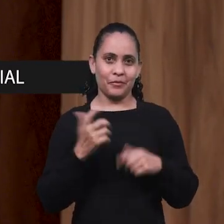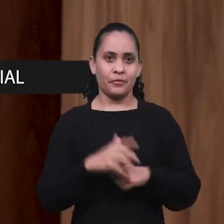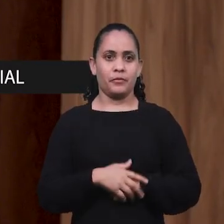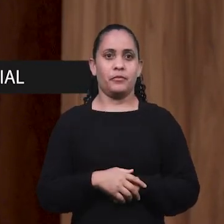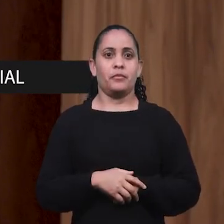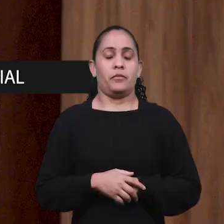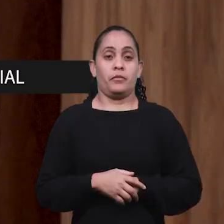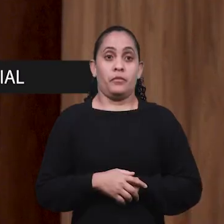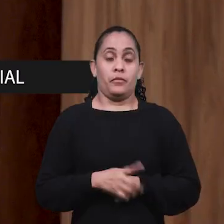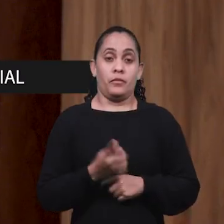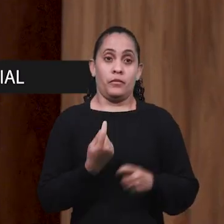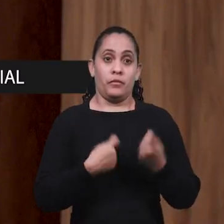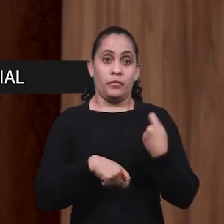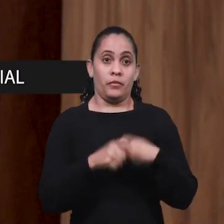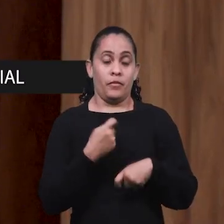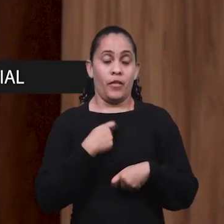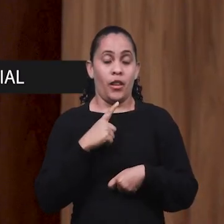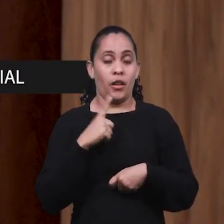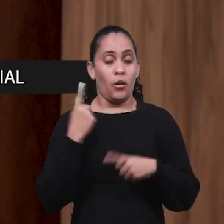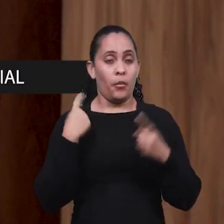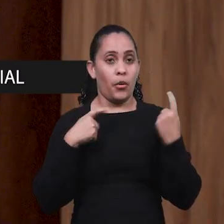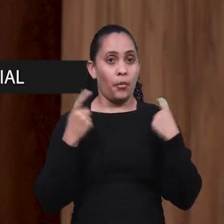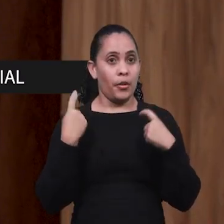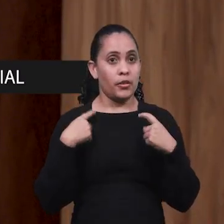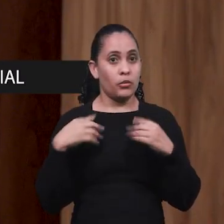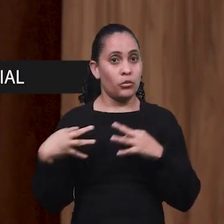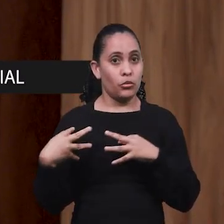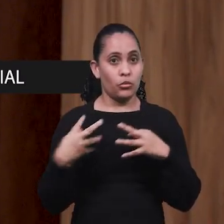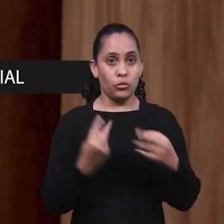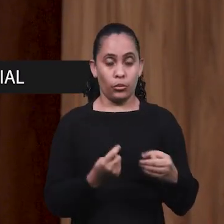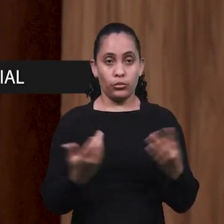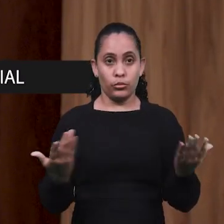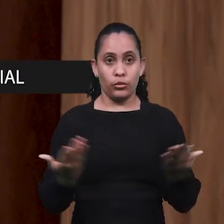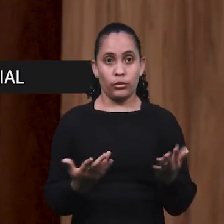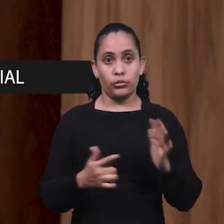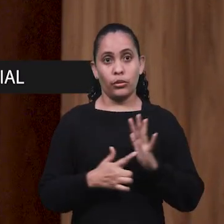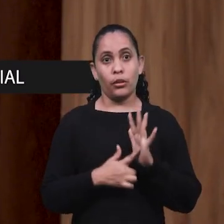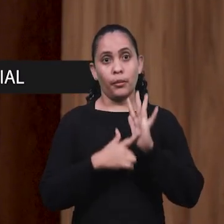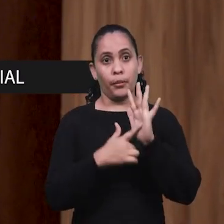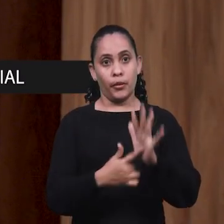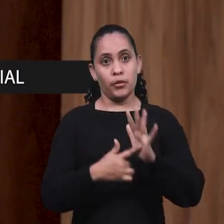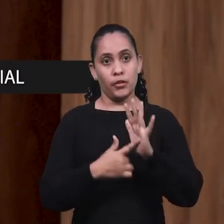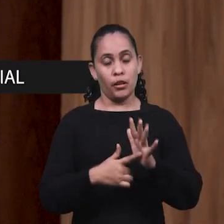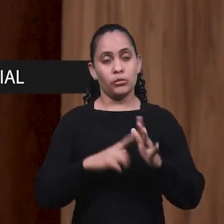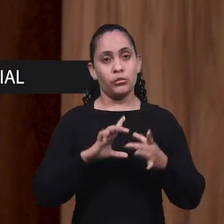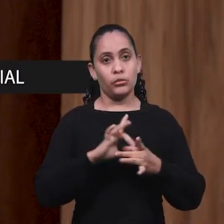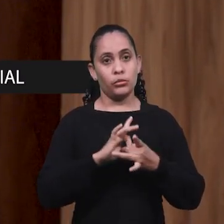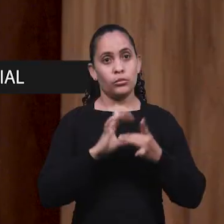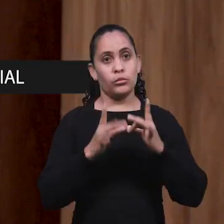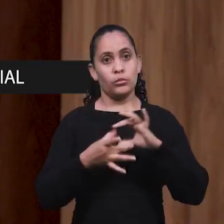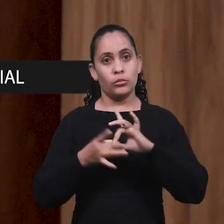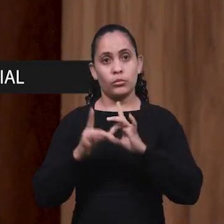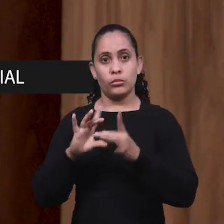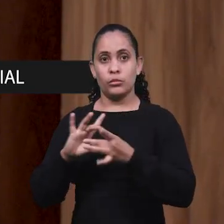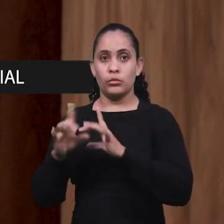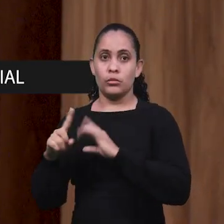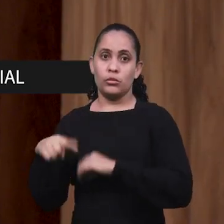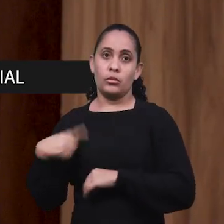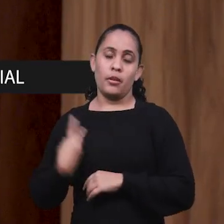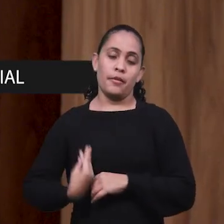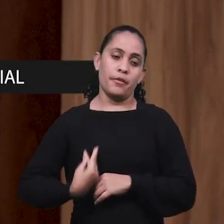aspecto financeiro é uma preocupação de todos, né? Diante, principalmente, do contexto que nós vivemos,